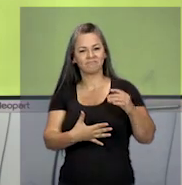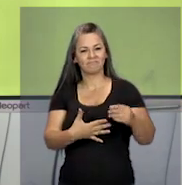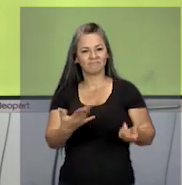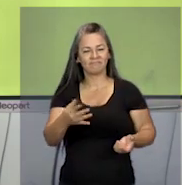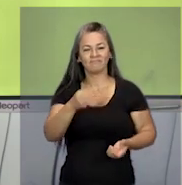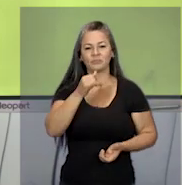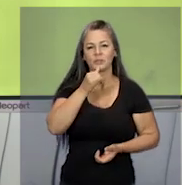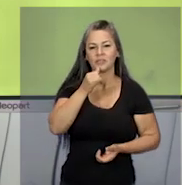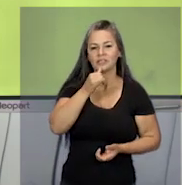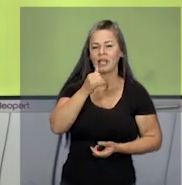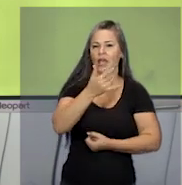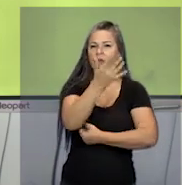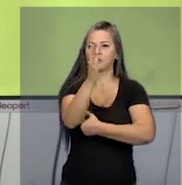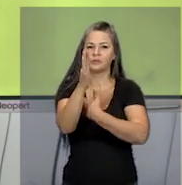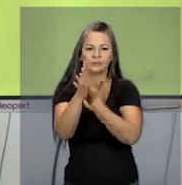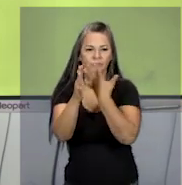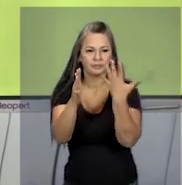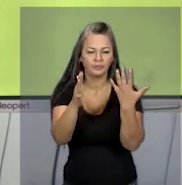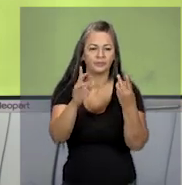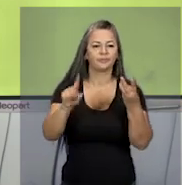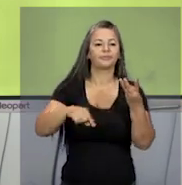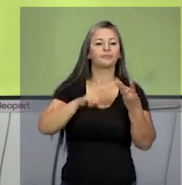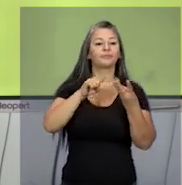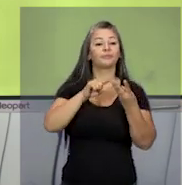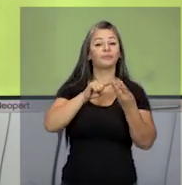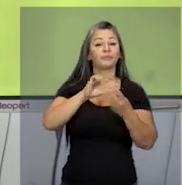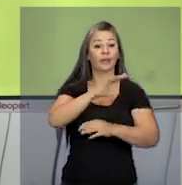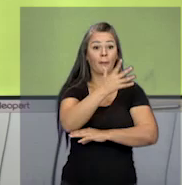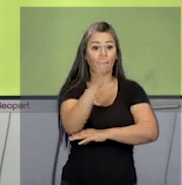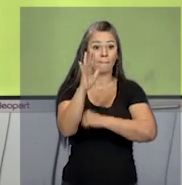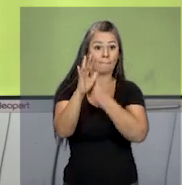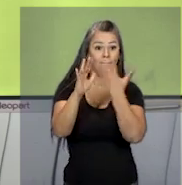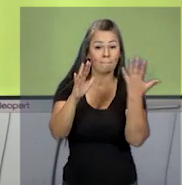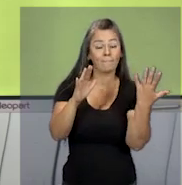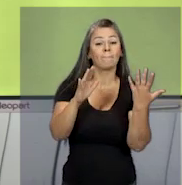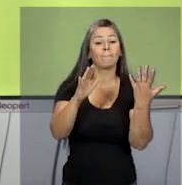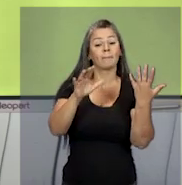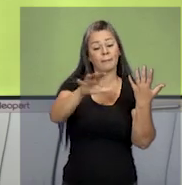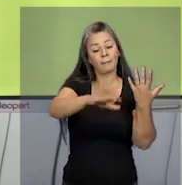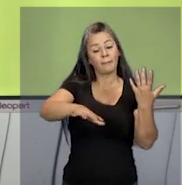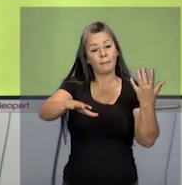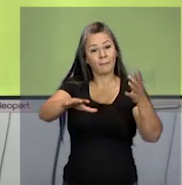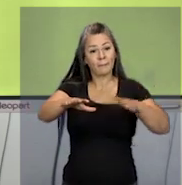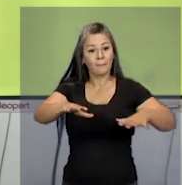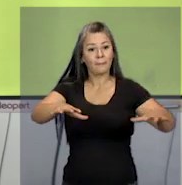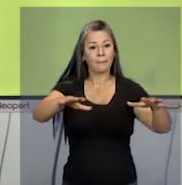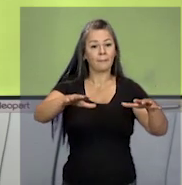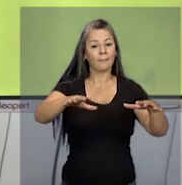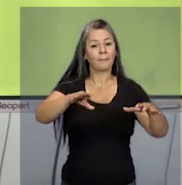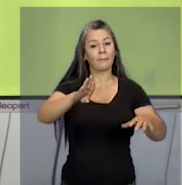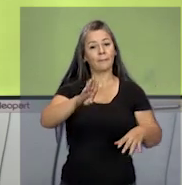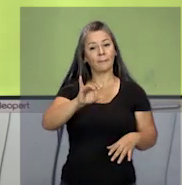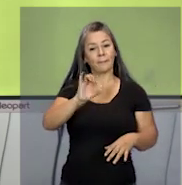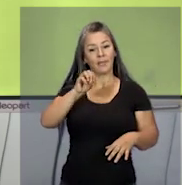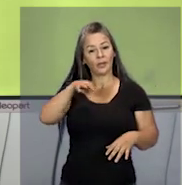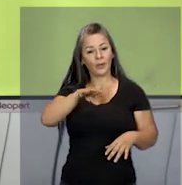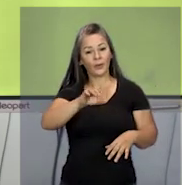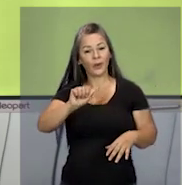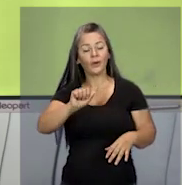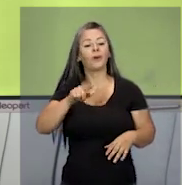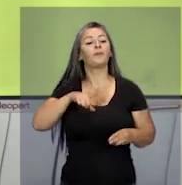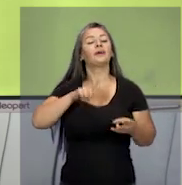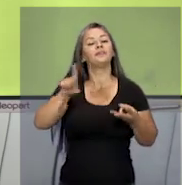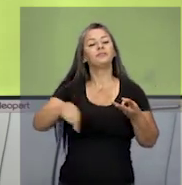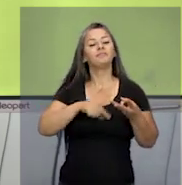dos ecossistemas, dos biomas, né? Desse espaço geográfico de cada estado, e aí fez essa regionalização conforme